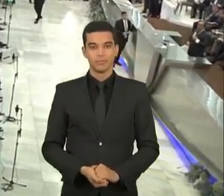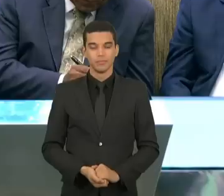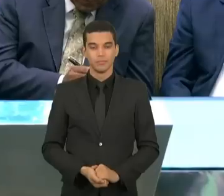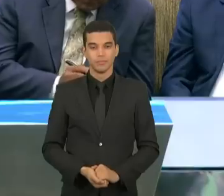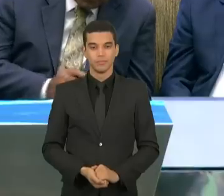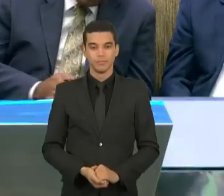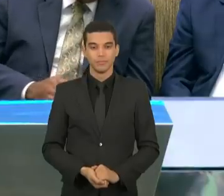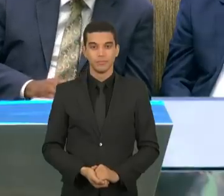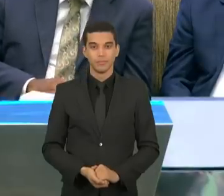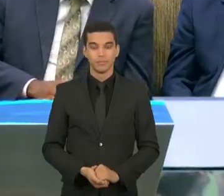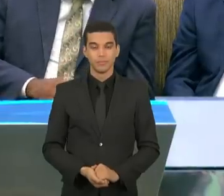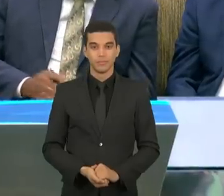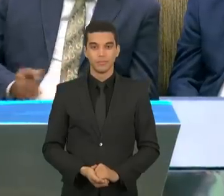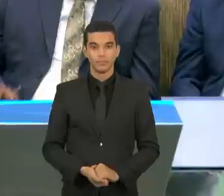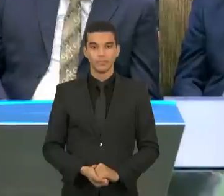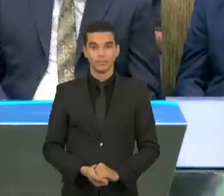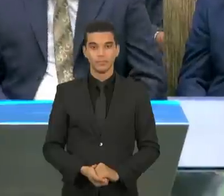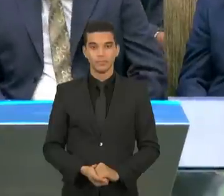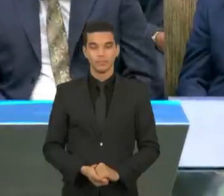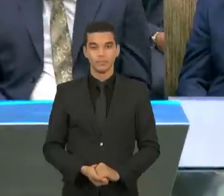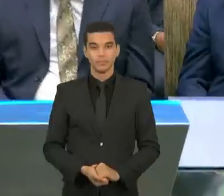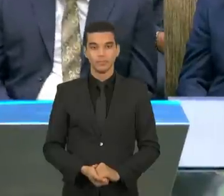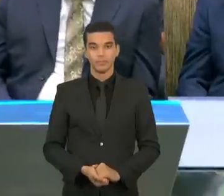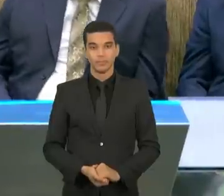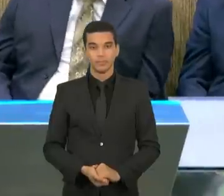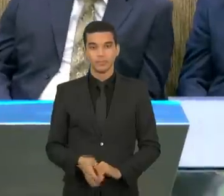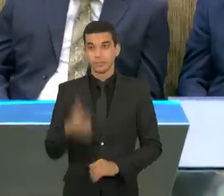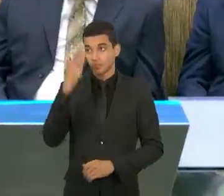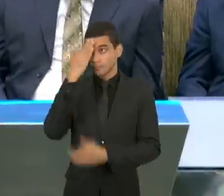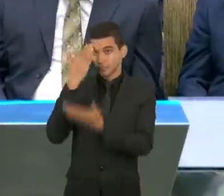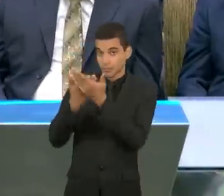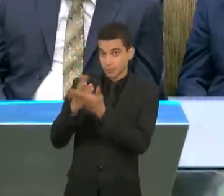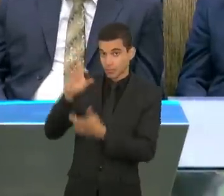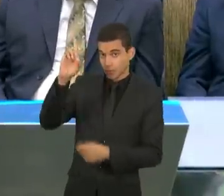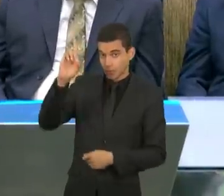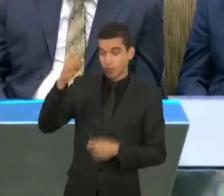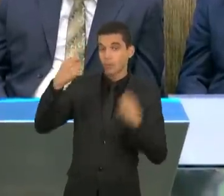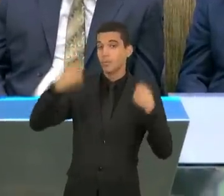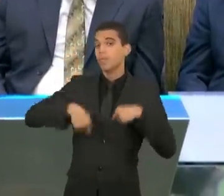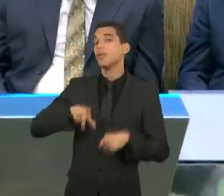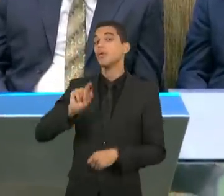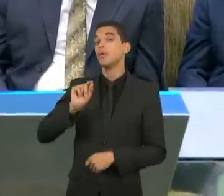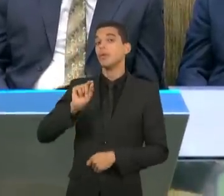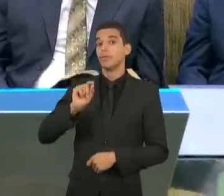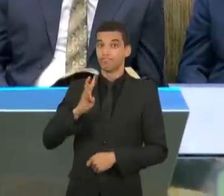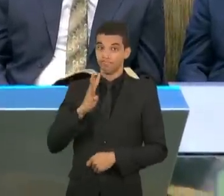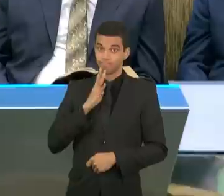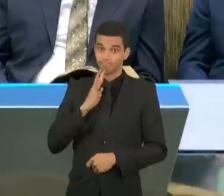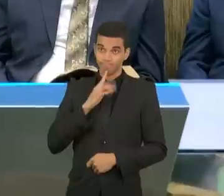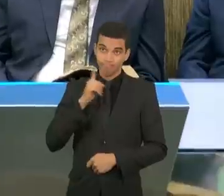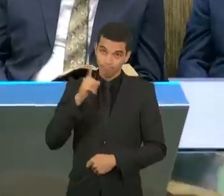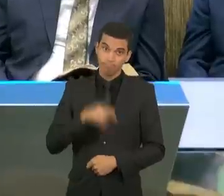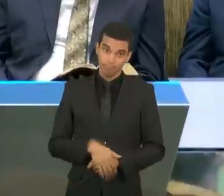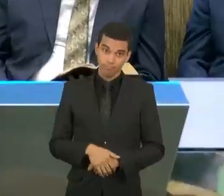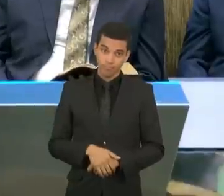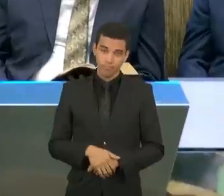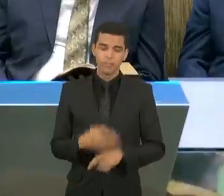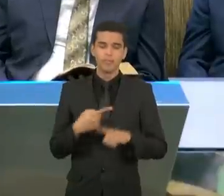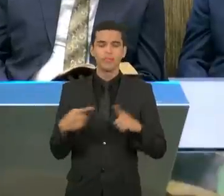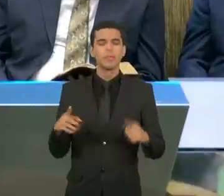Para crer em Deus, é necessário conhecê-lo. Mas quem é